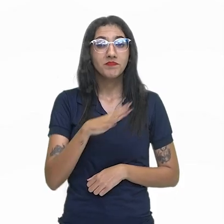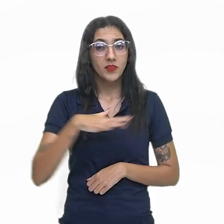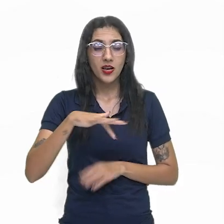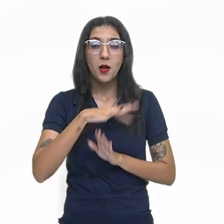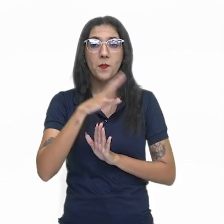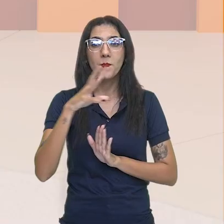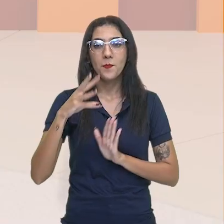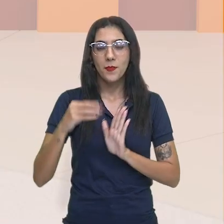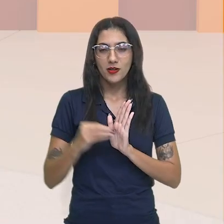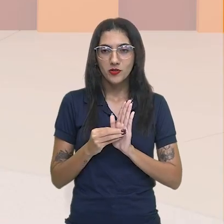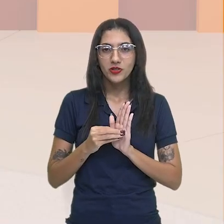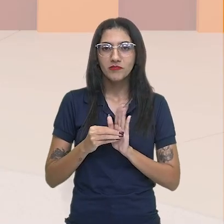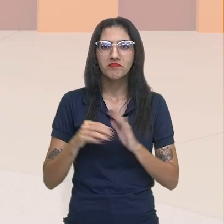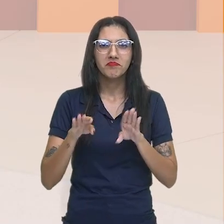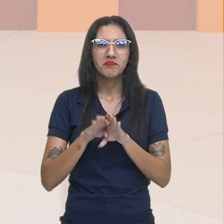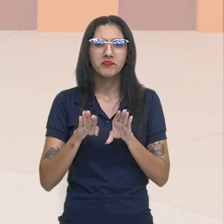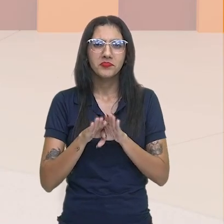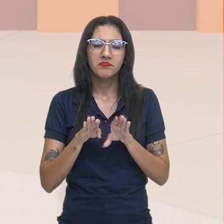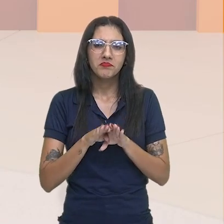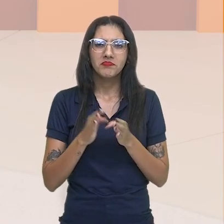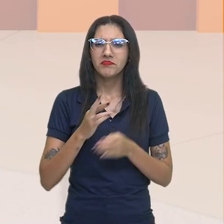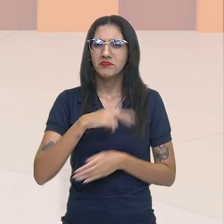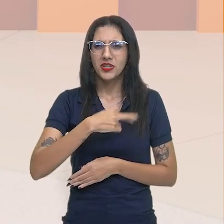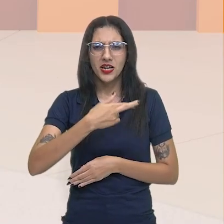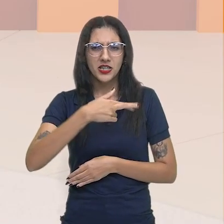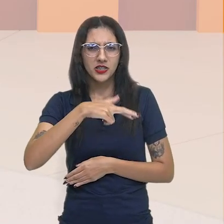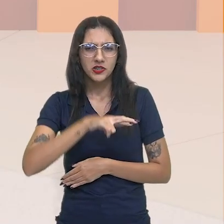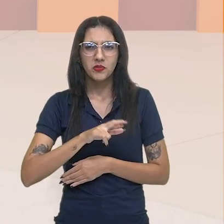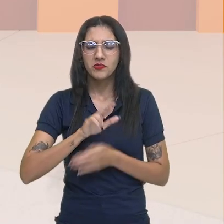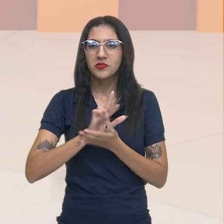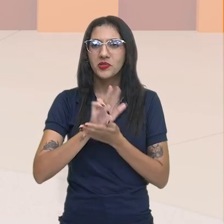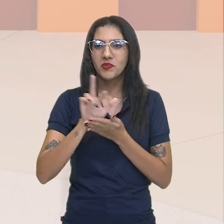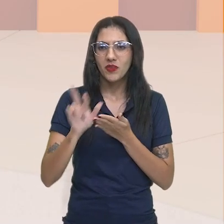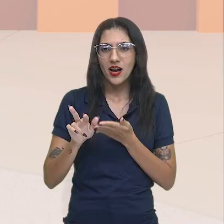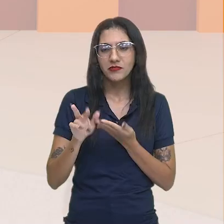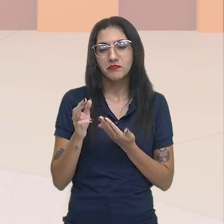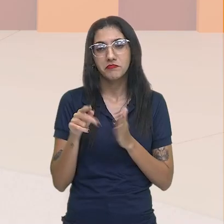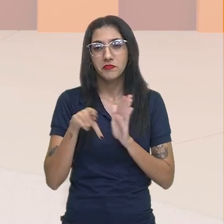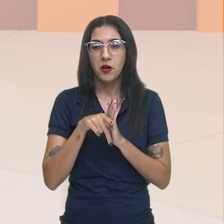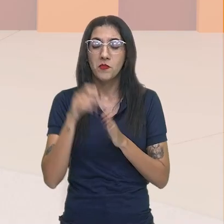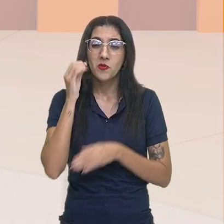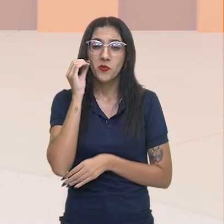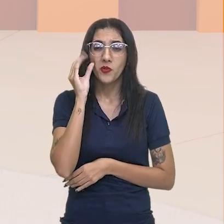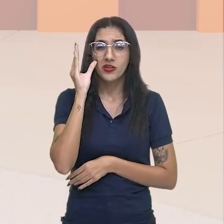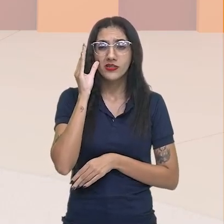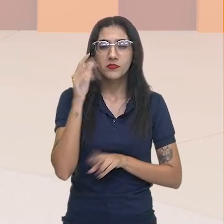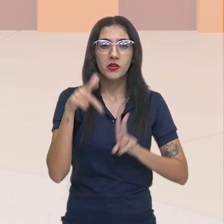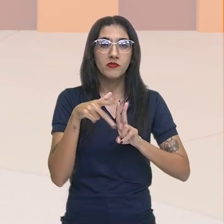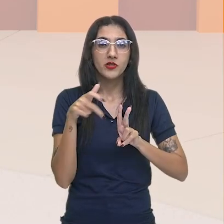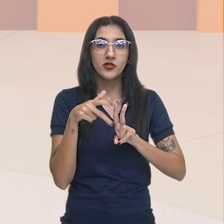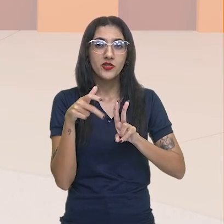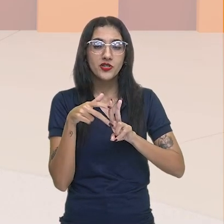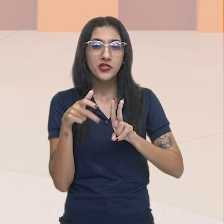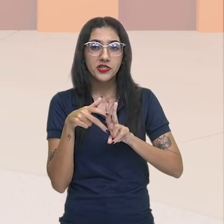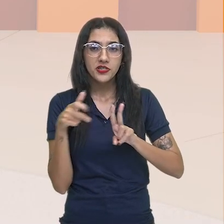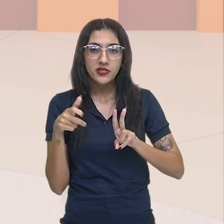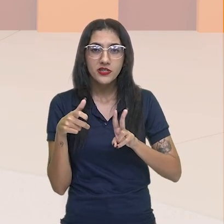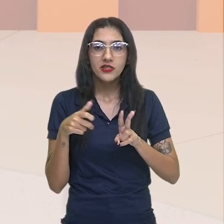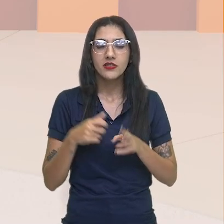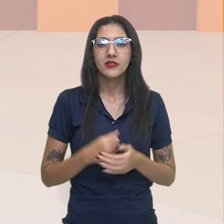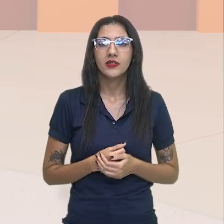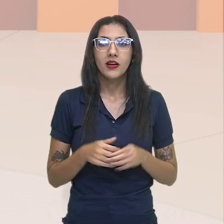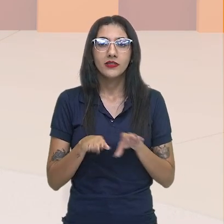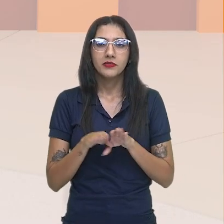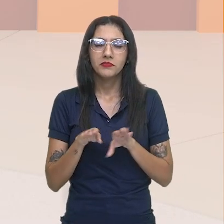amazônica e de suas religiões, através dos seus conhecimentos indígenas, através dos conhecimentos